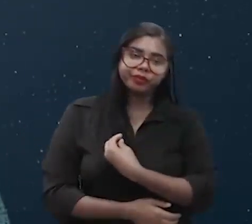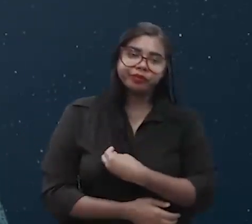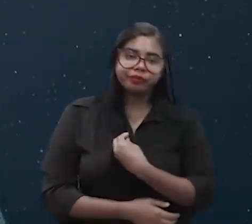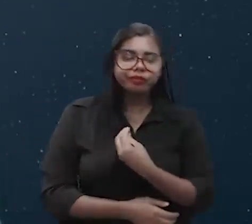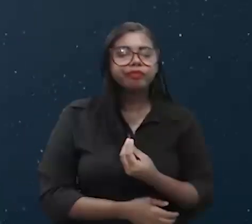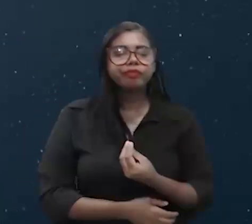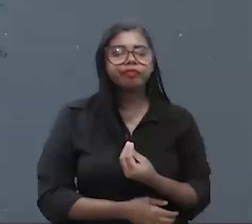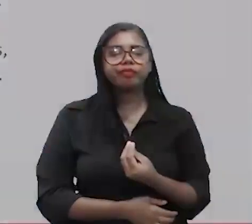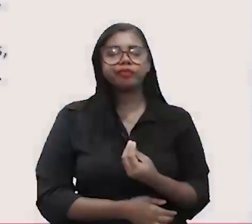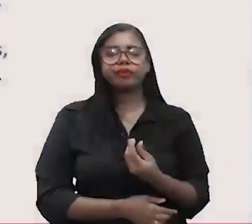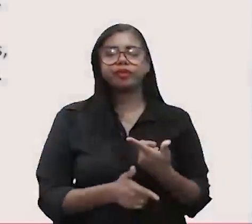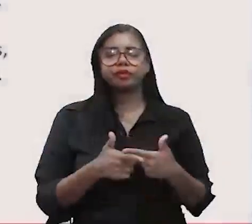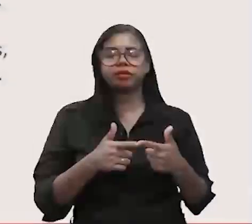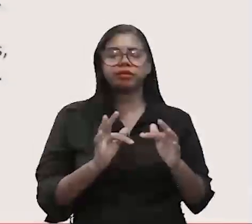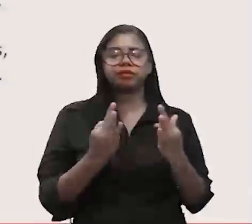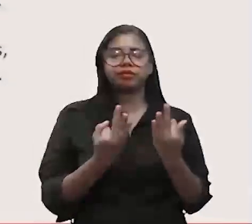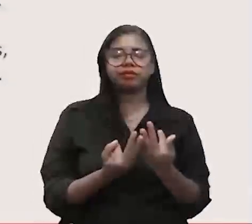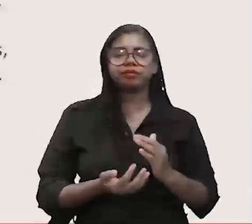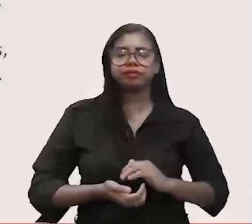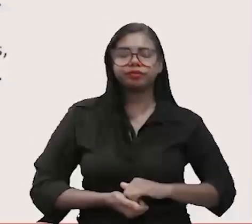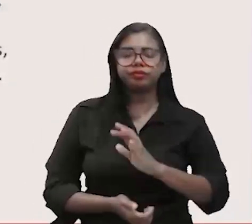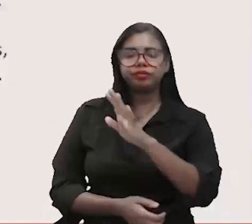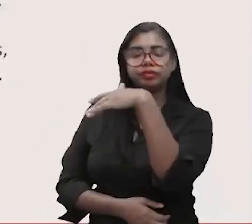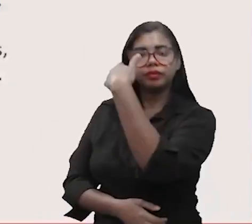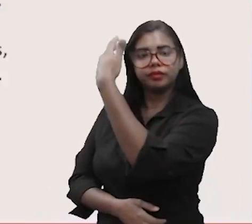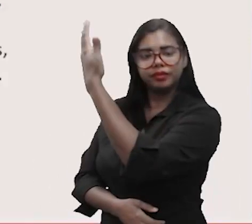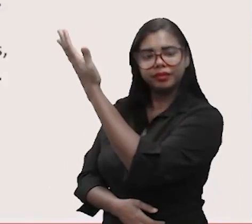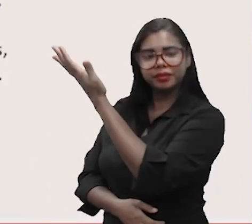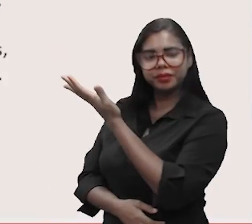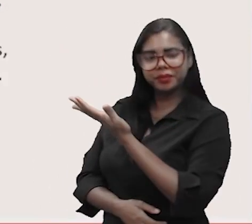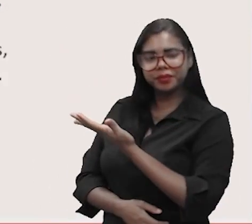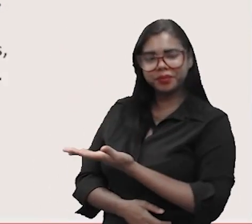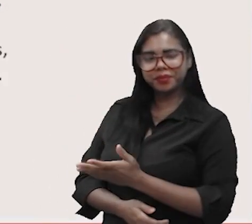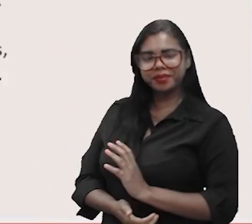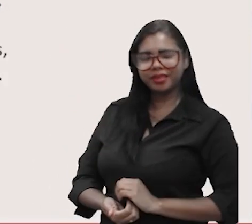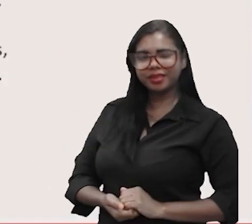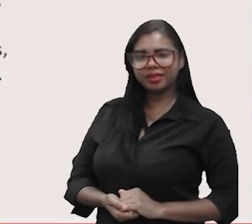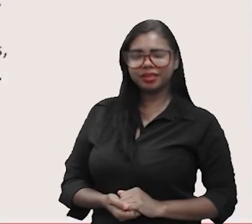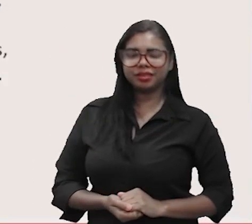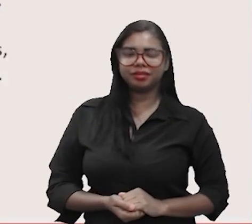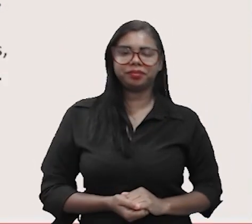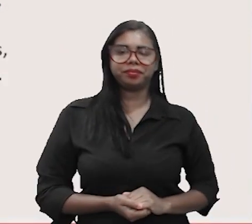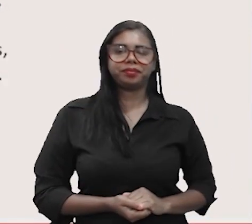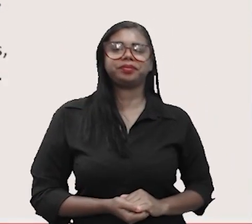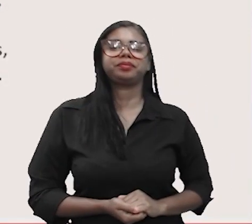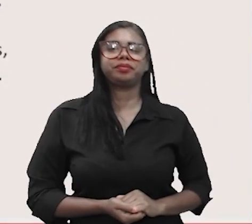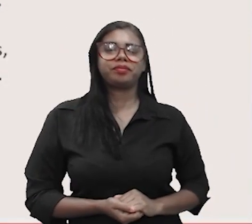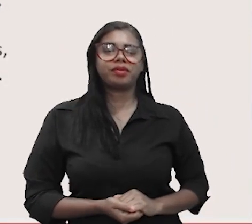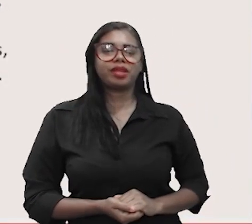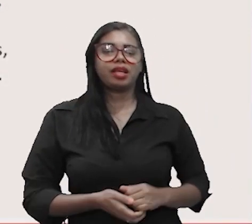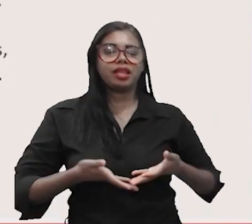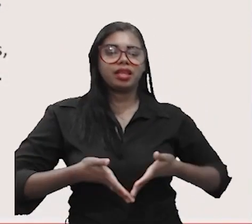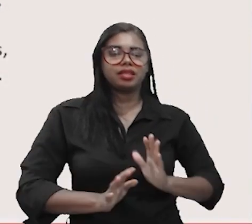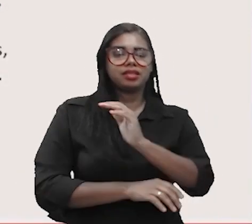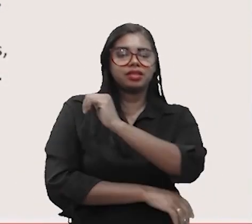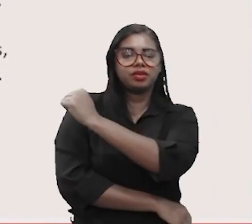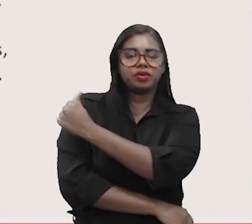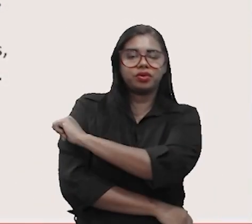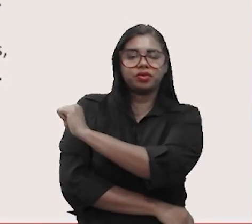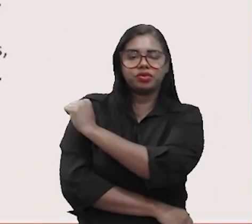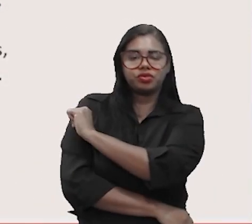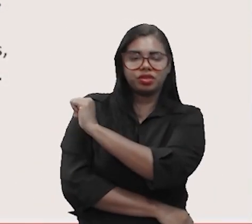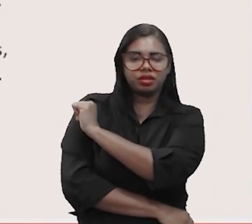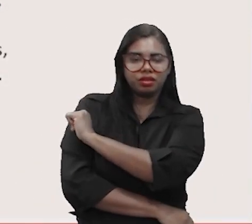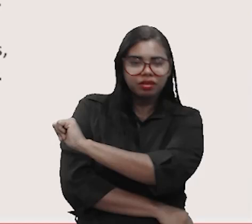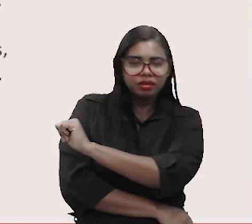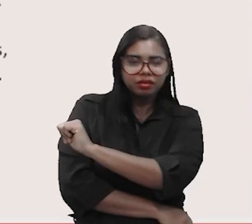Lima Barreto é outro também, gente, genial. O Lima Barreto, ele, um carioca, né, nascido no Rio de Janeiro, e ele era